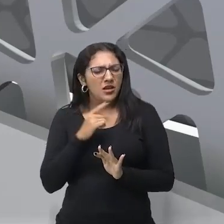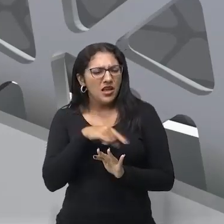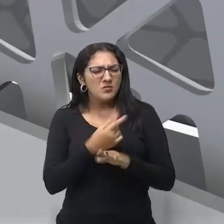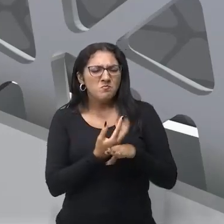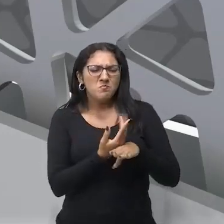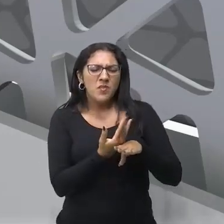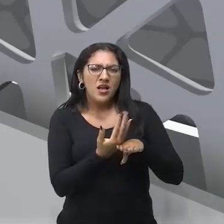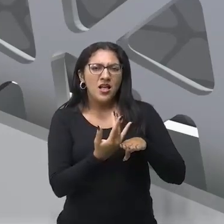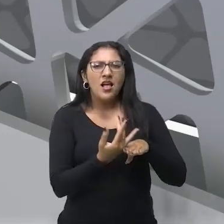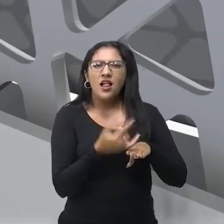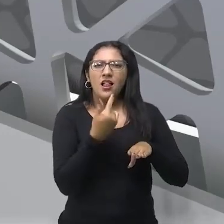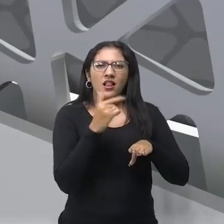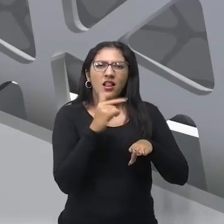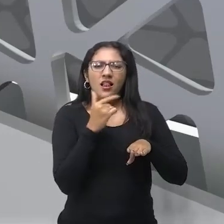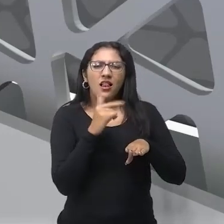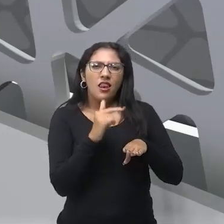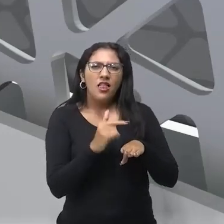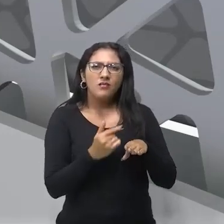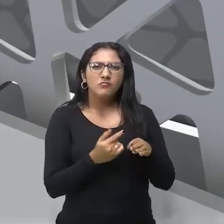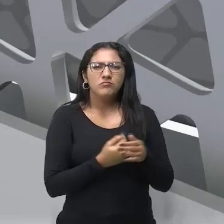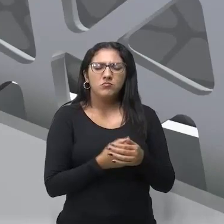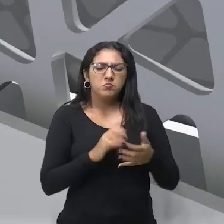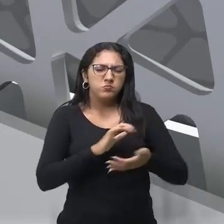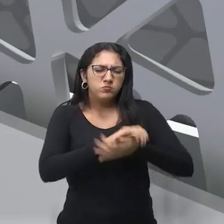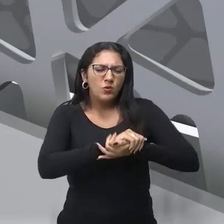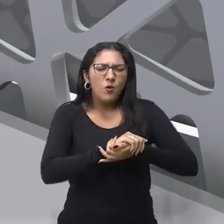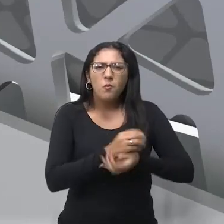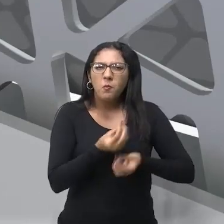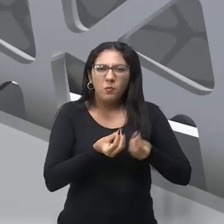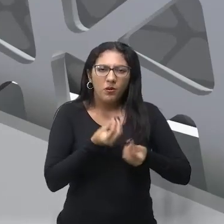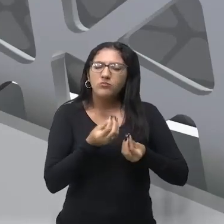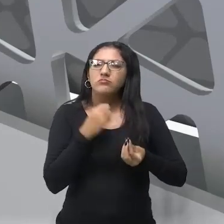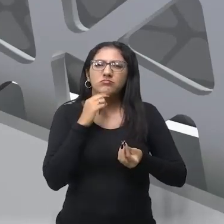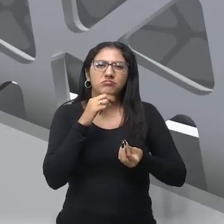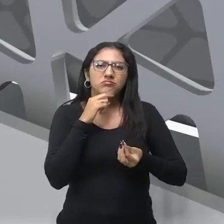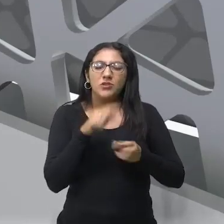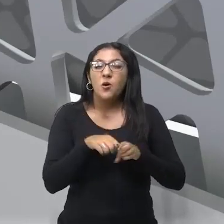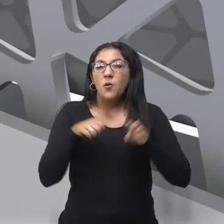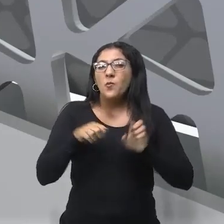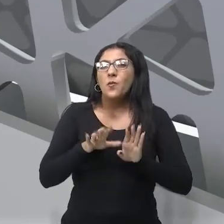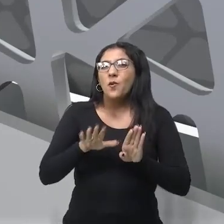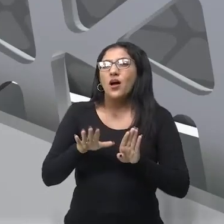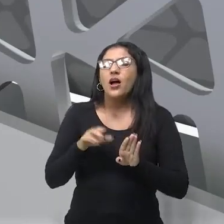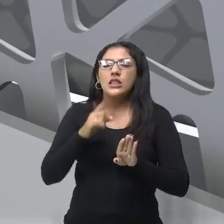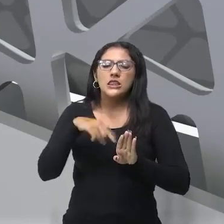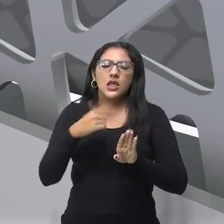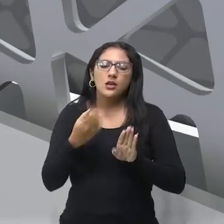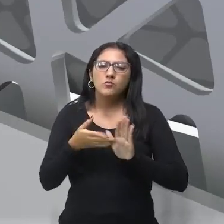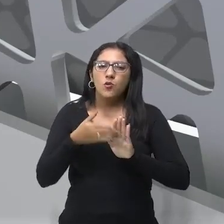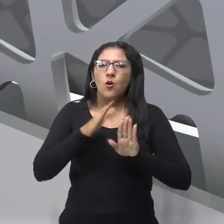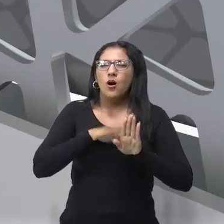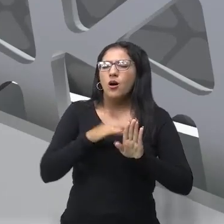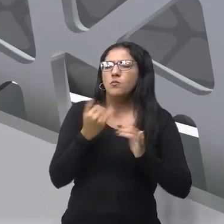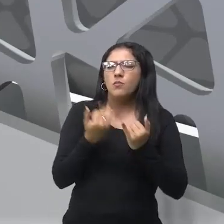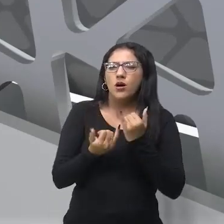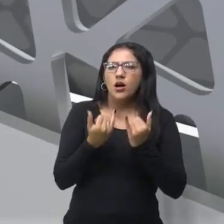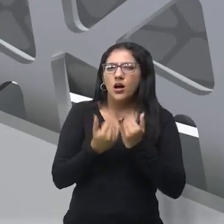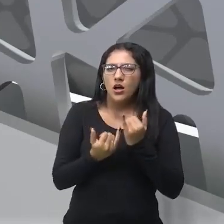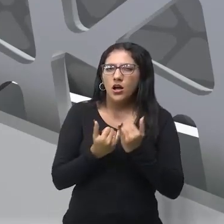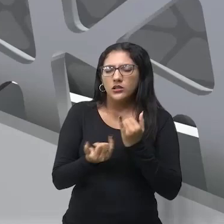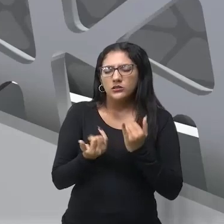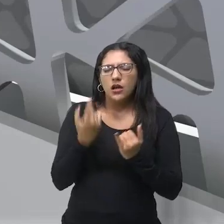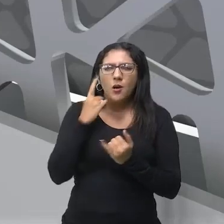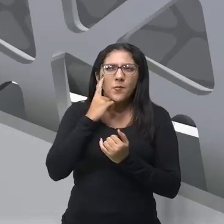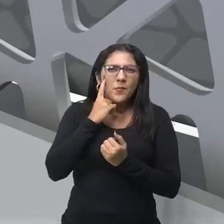palhas, talas não têm mãos ali para que possam dar, né, umas às outras. Porém, ele enxergou